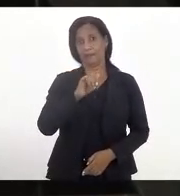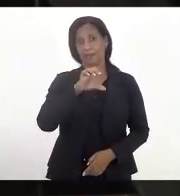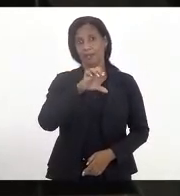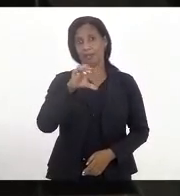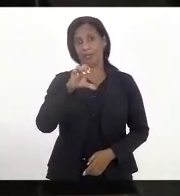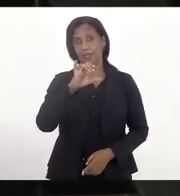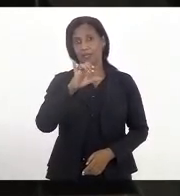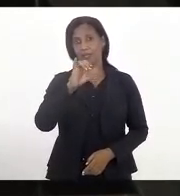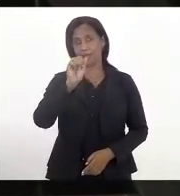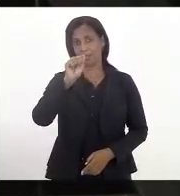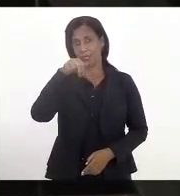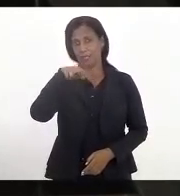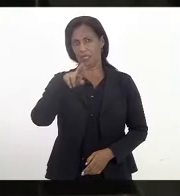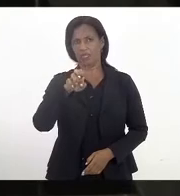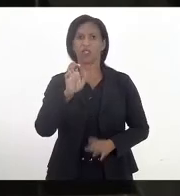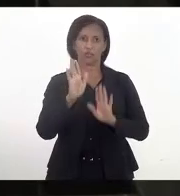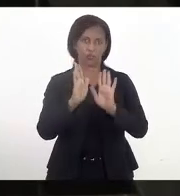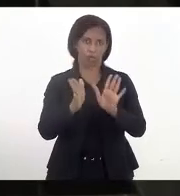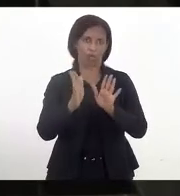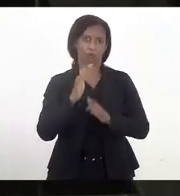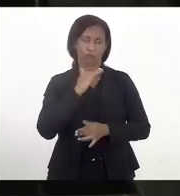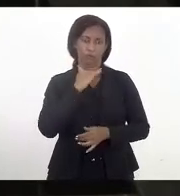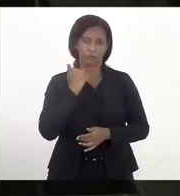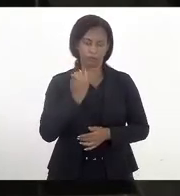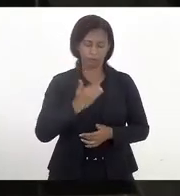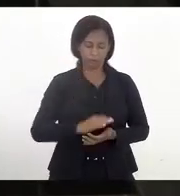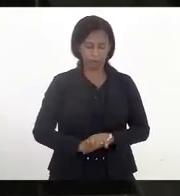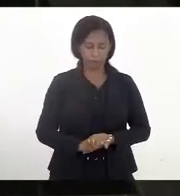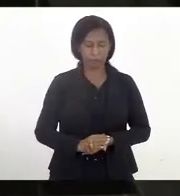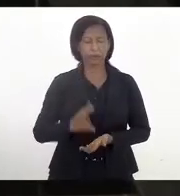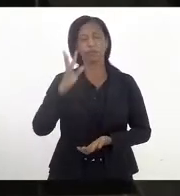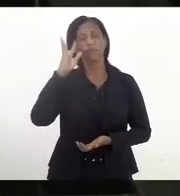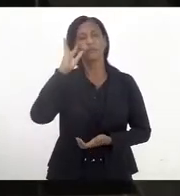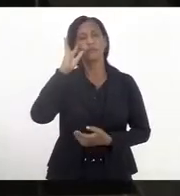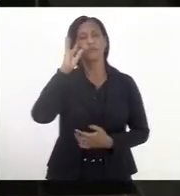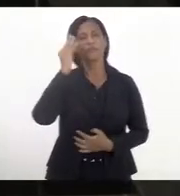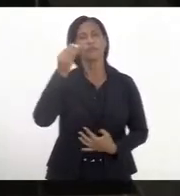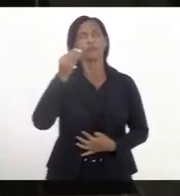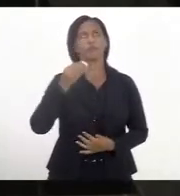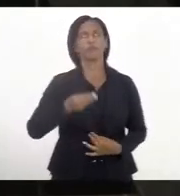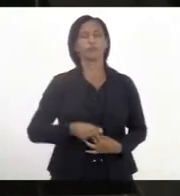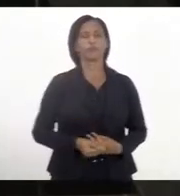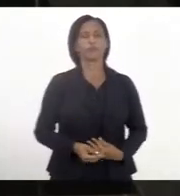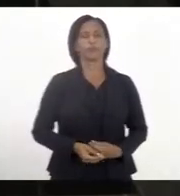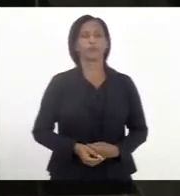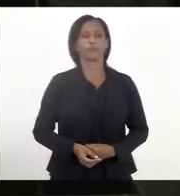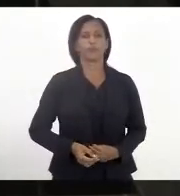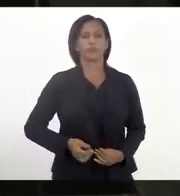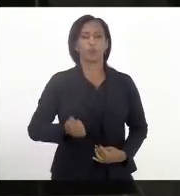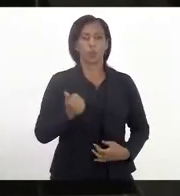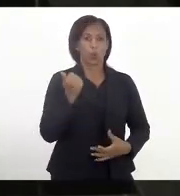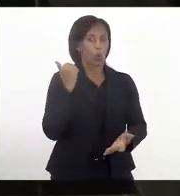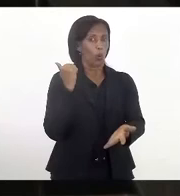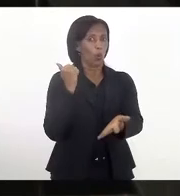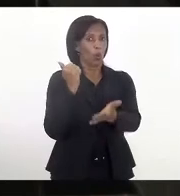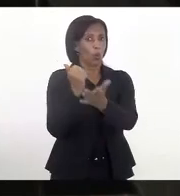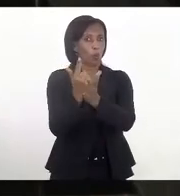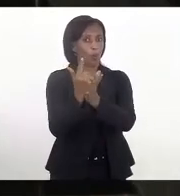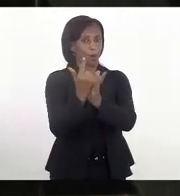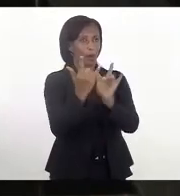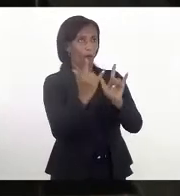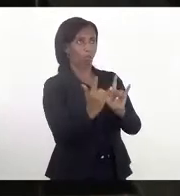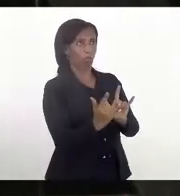o já falecido e decidiu ao comprar este móvel do